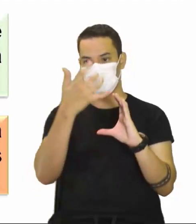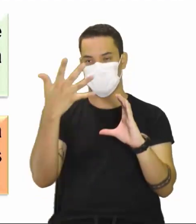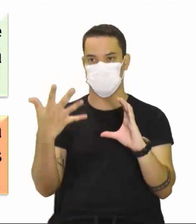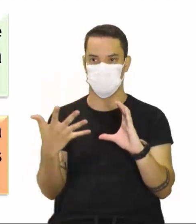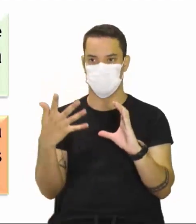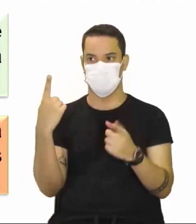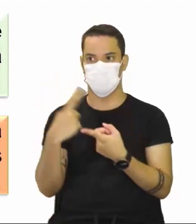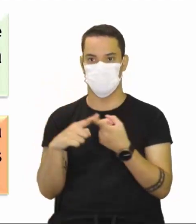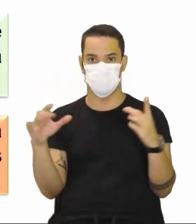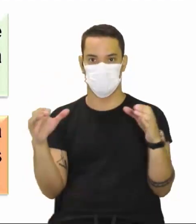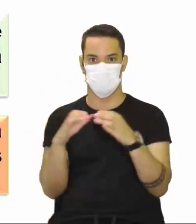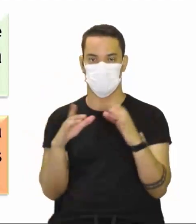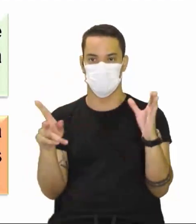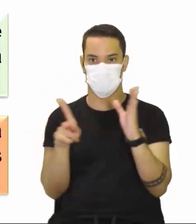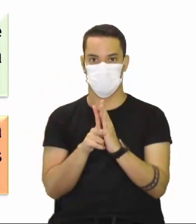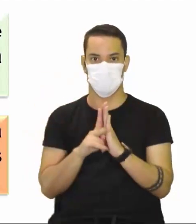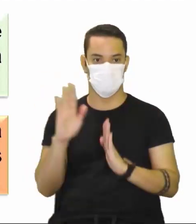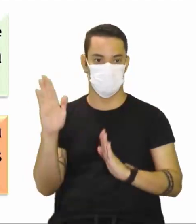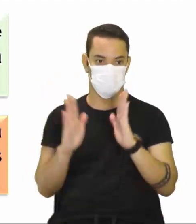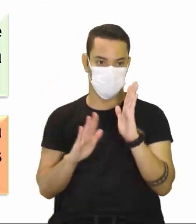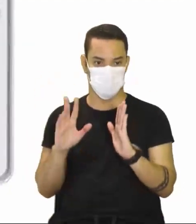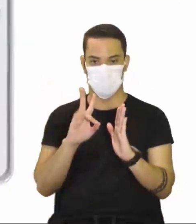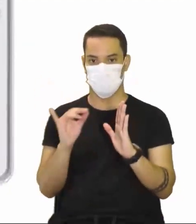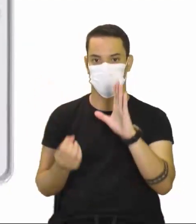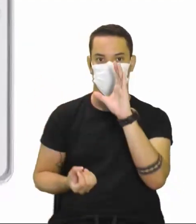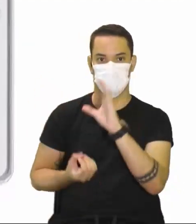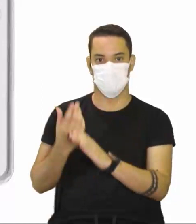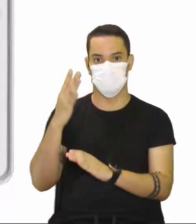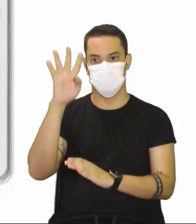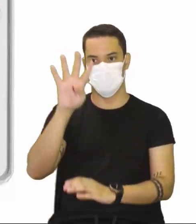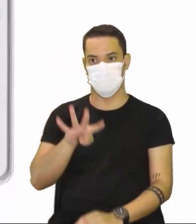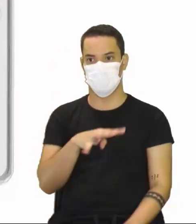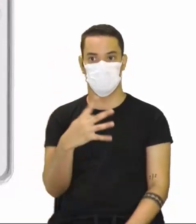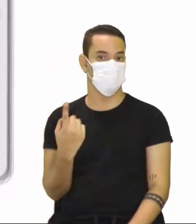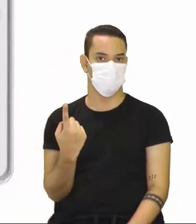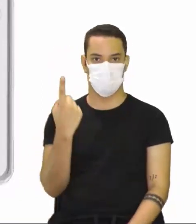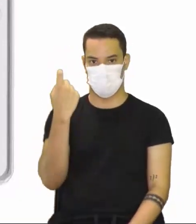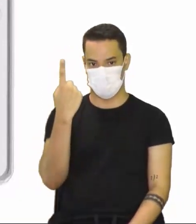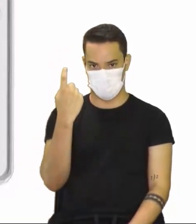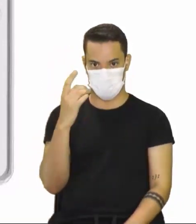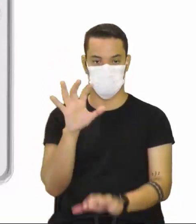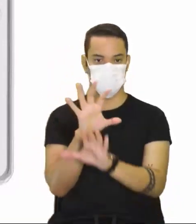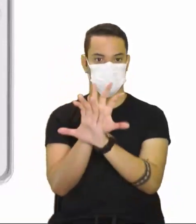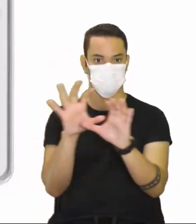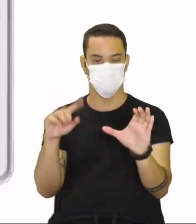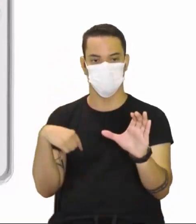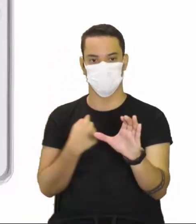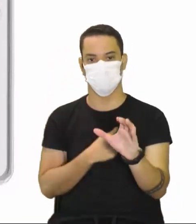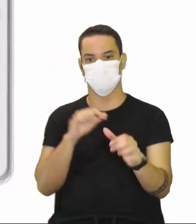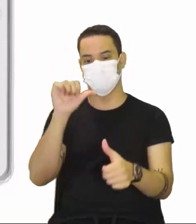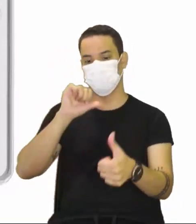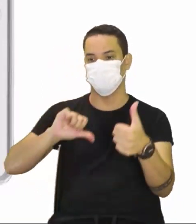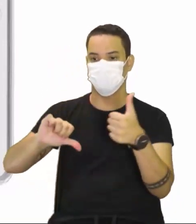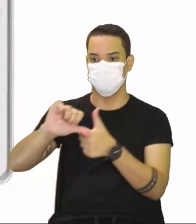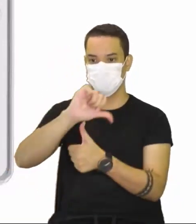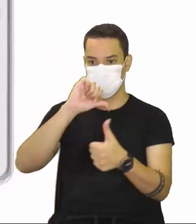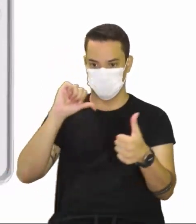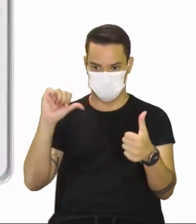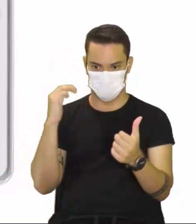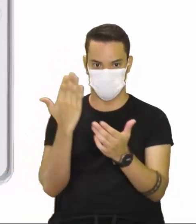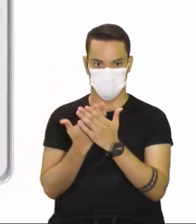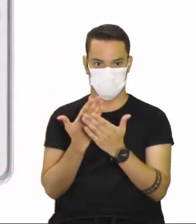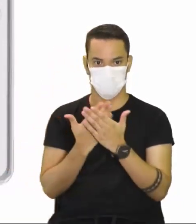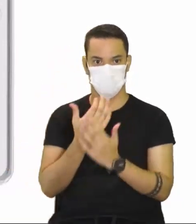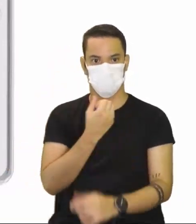enquadre nos grupos periódicos, o que faz dele um único. E assim nós partiremos agora para a